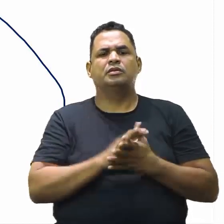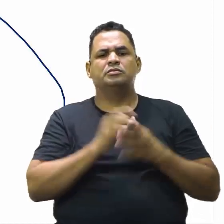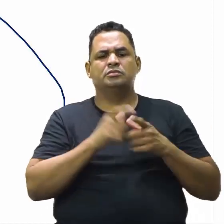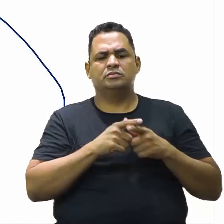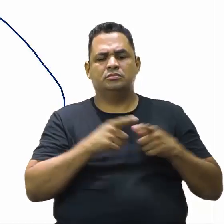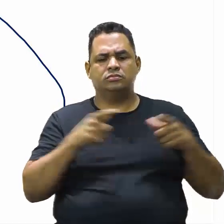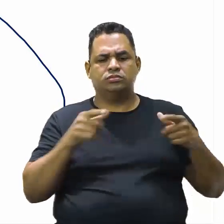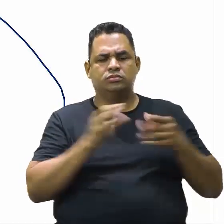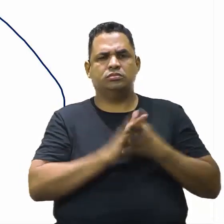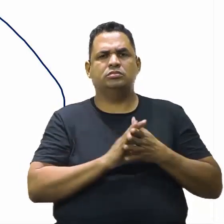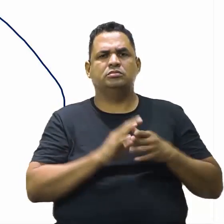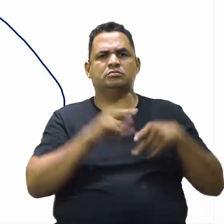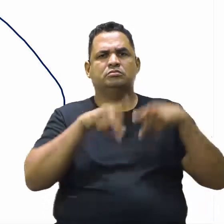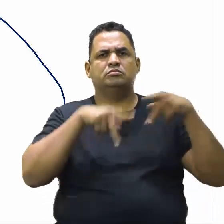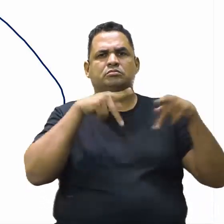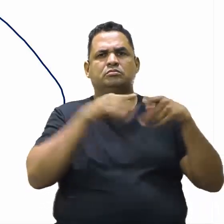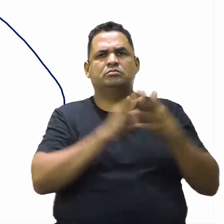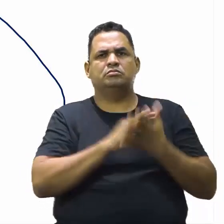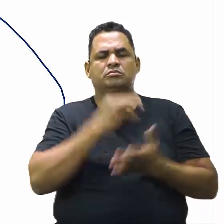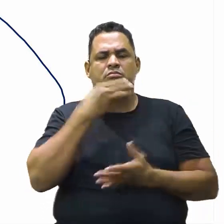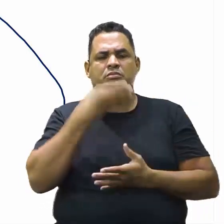crescimento,